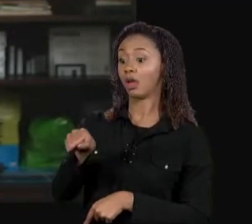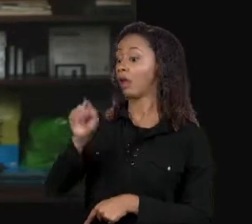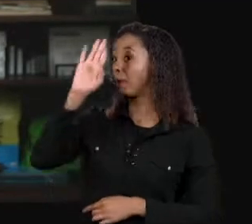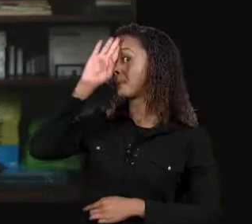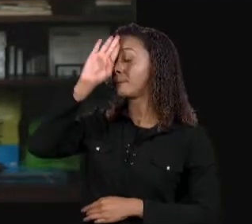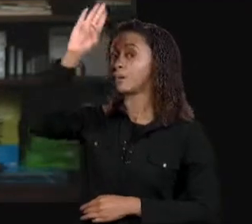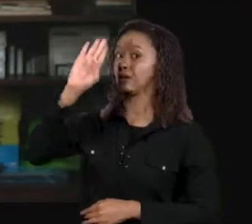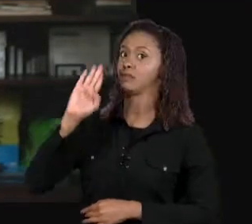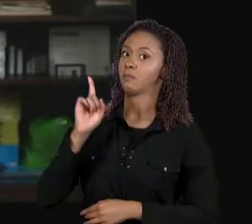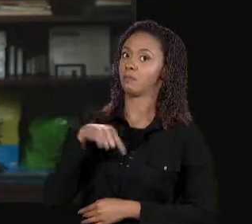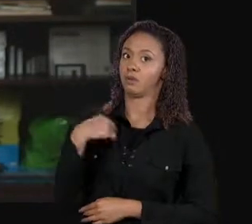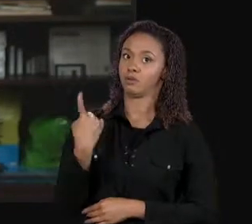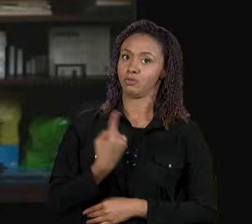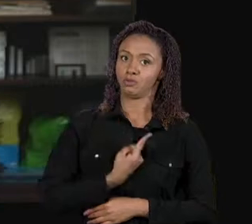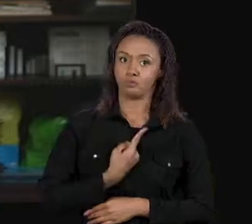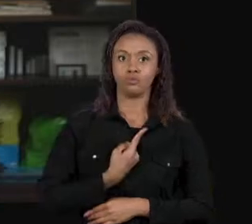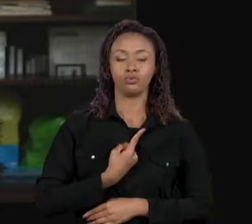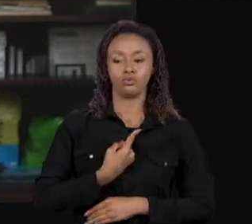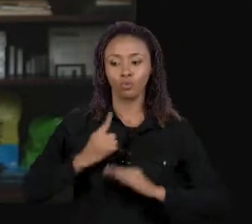nossa